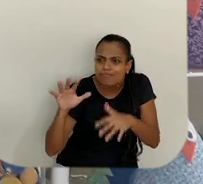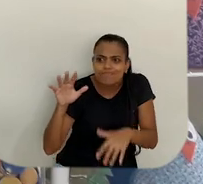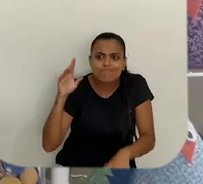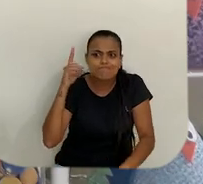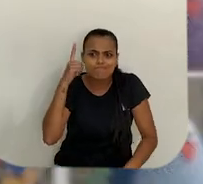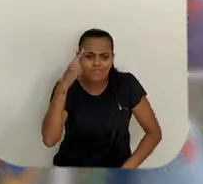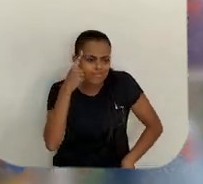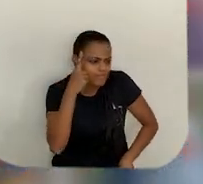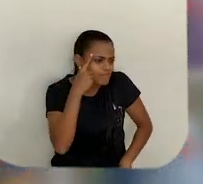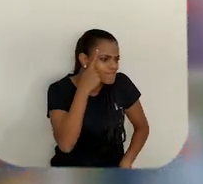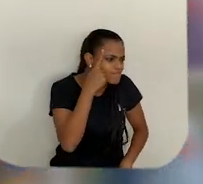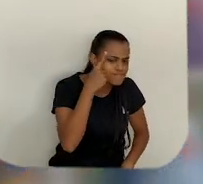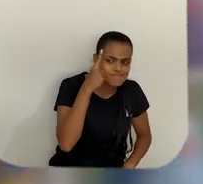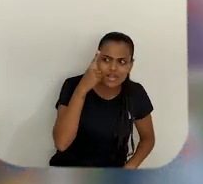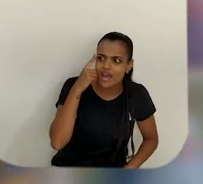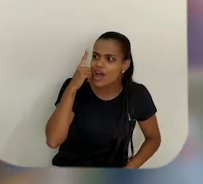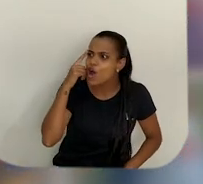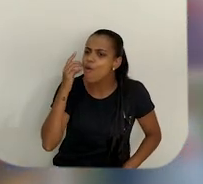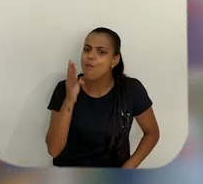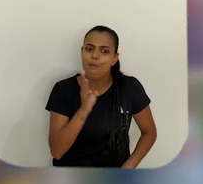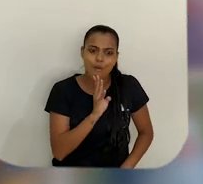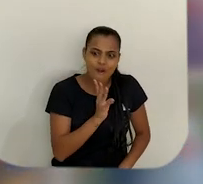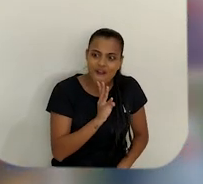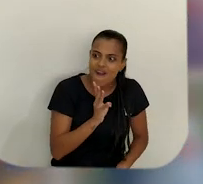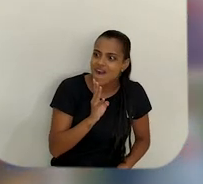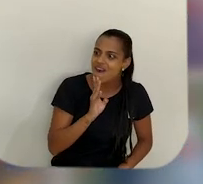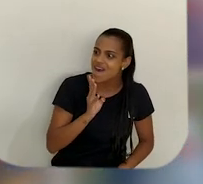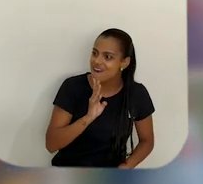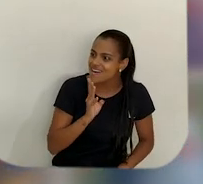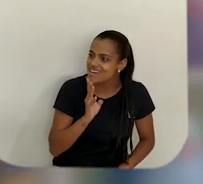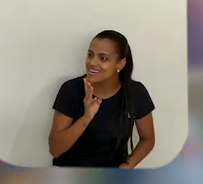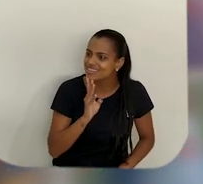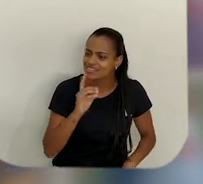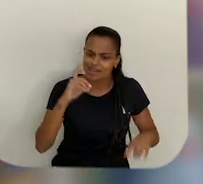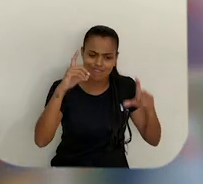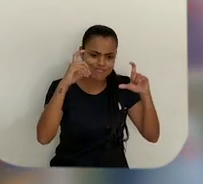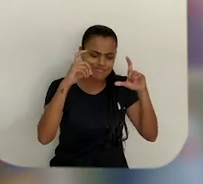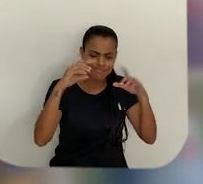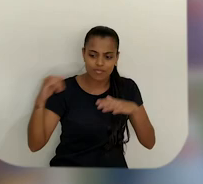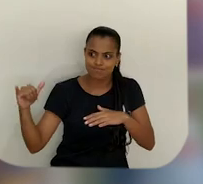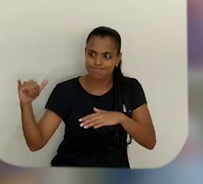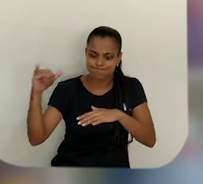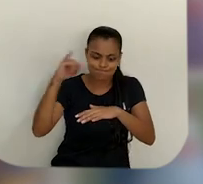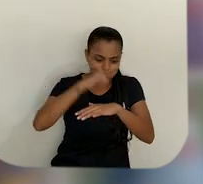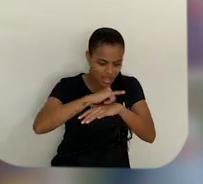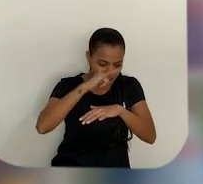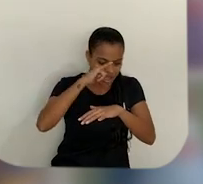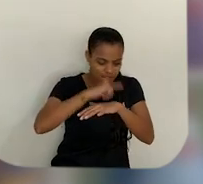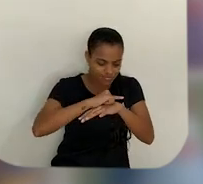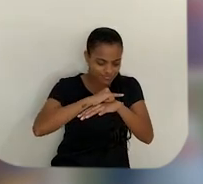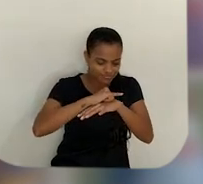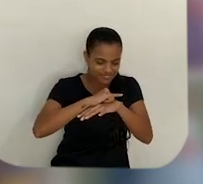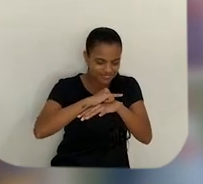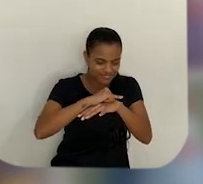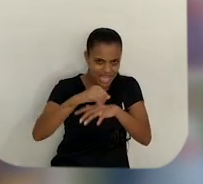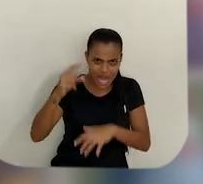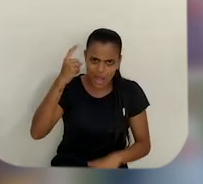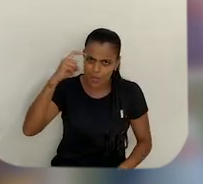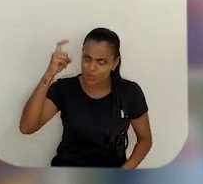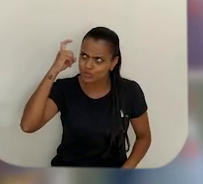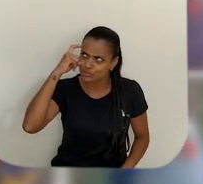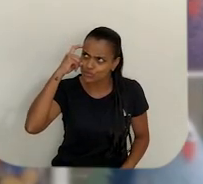fôlego ele já tinha visitado aquelas ondas gigantes de concreto até tinha pousado em uma